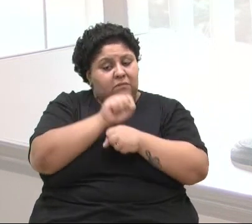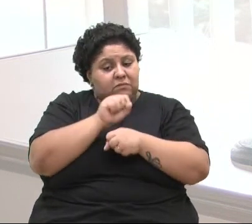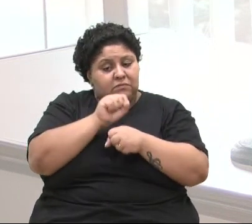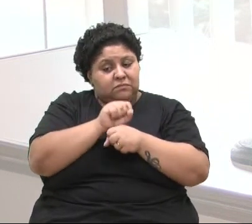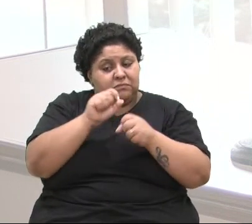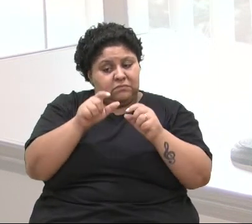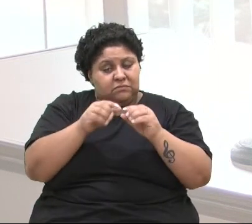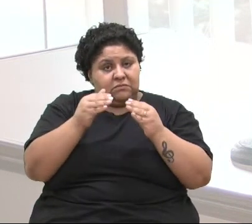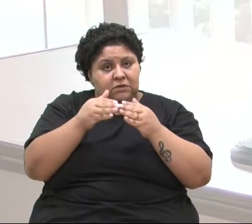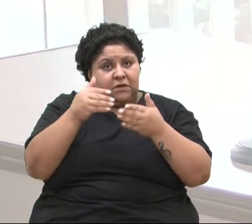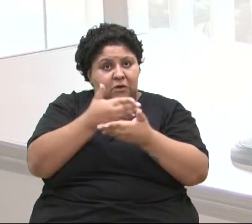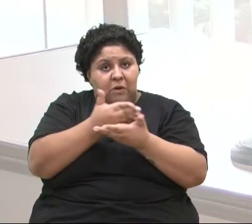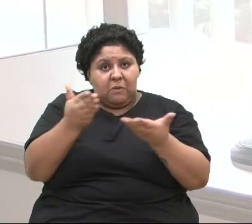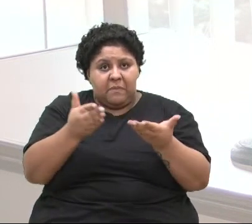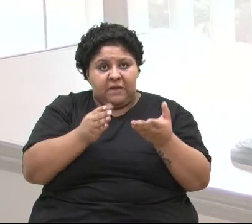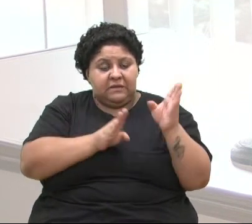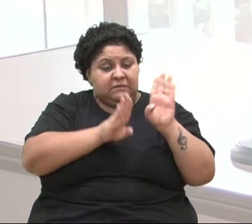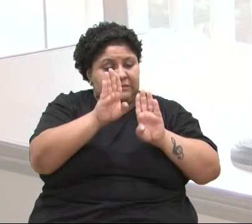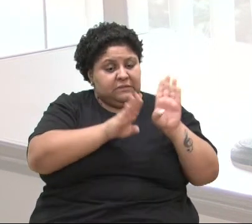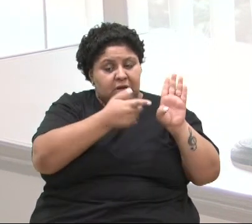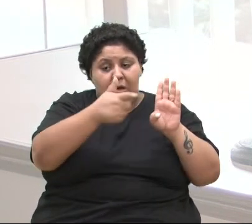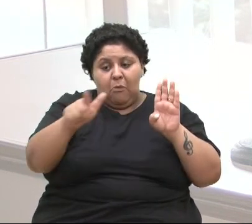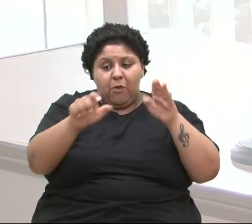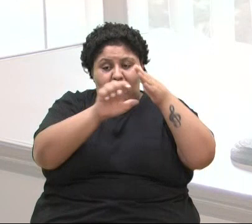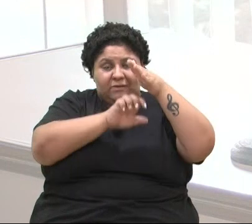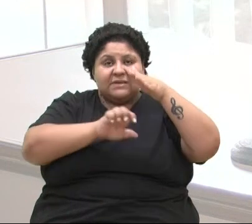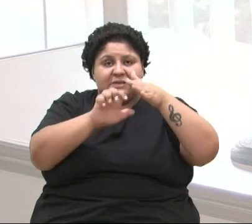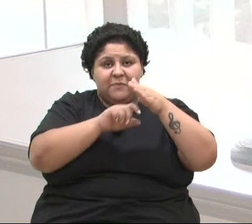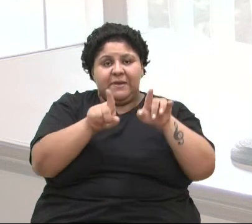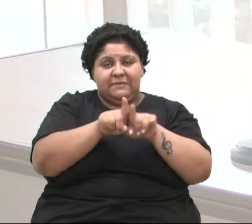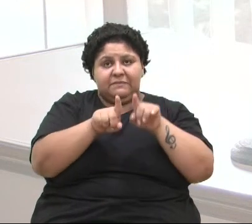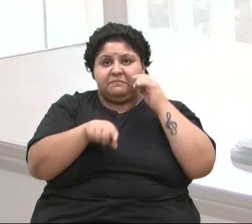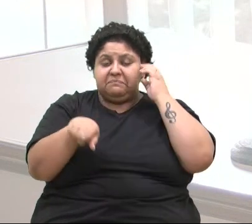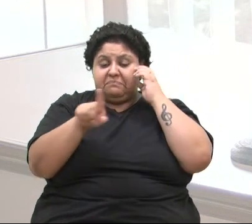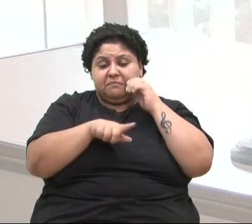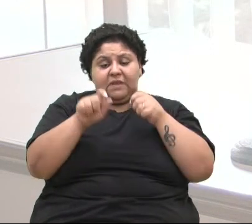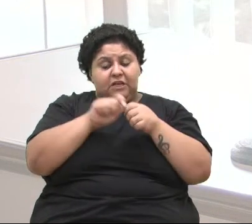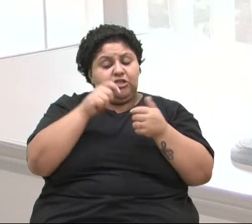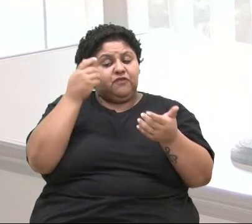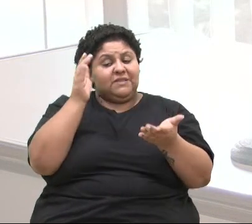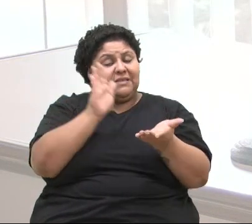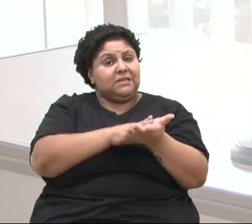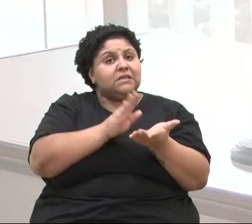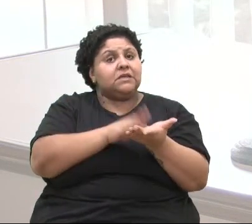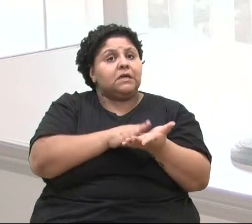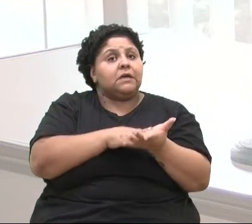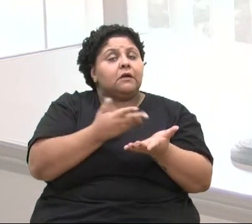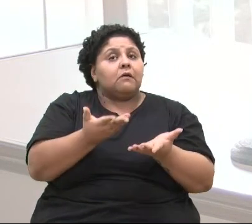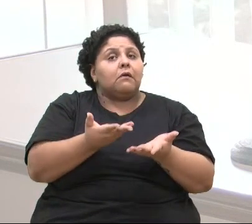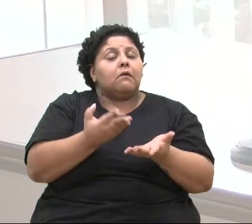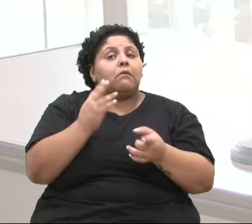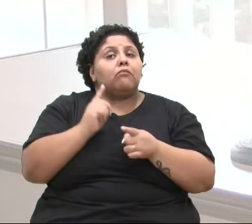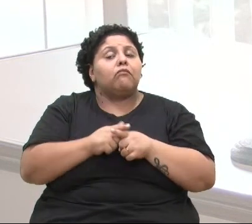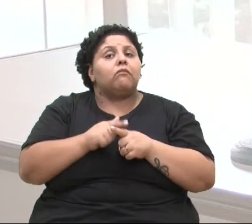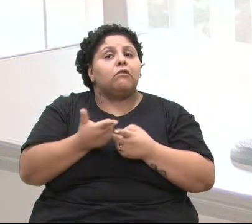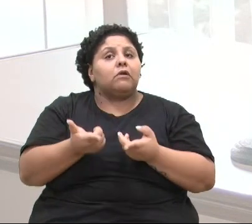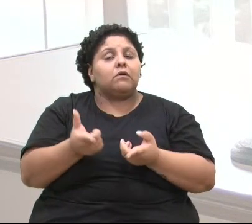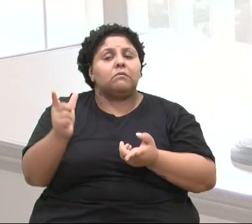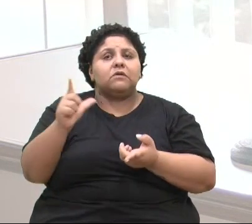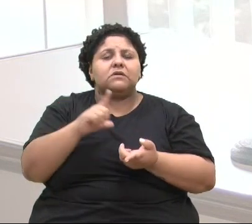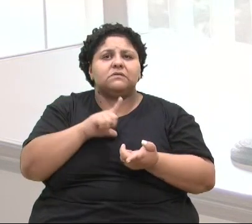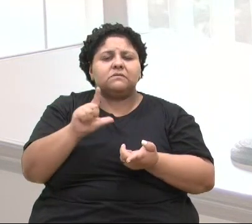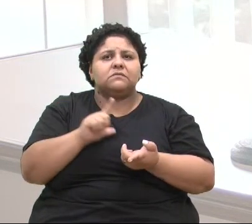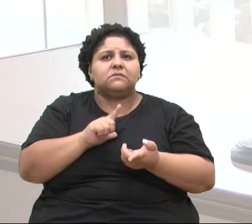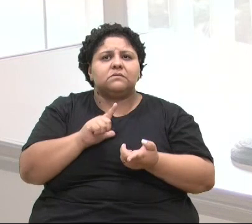a licitação para outras poderem aparecer. E aí a gente fez as cobranças porque sequer tinha